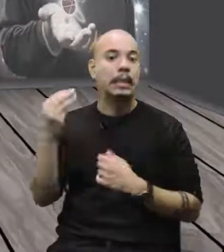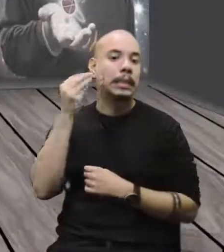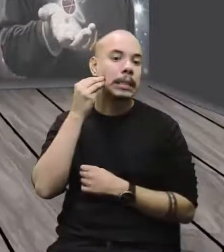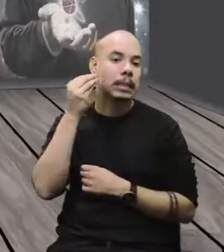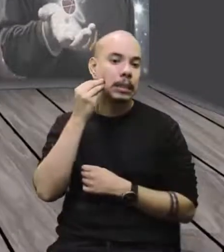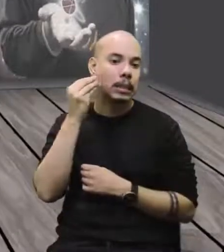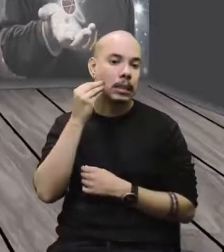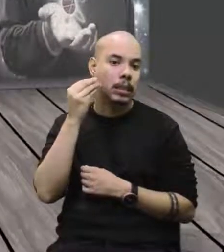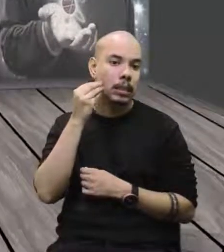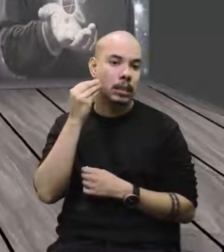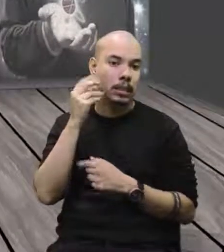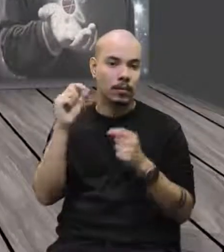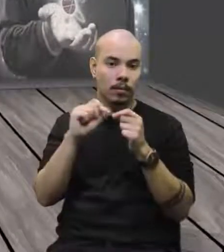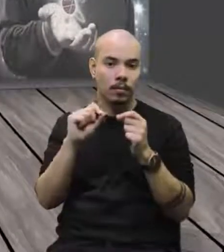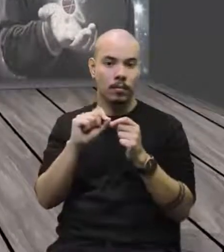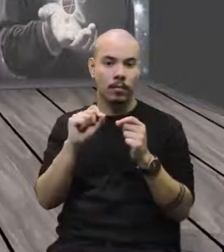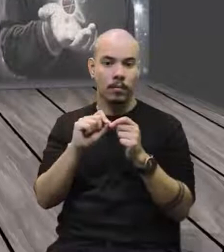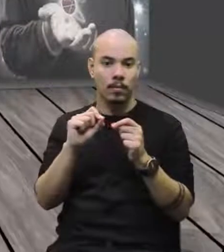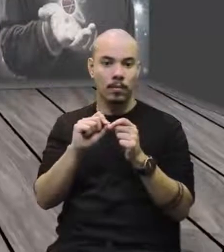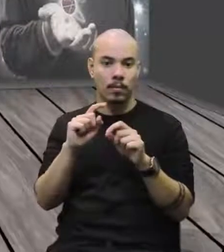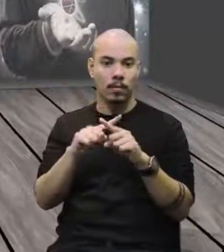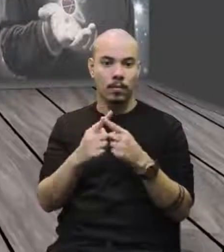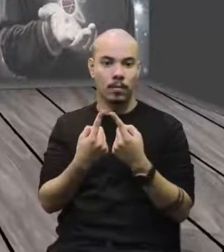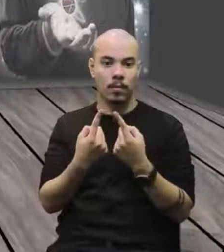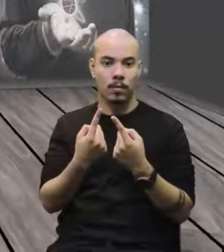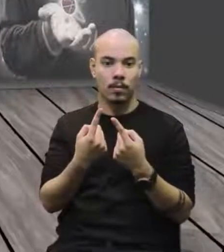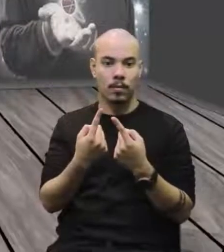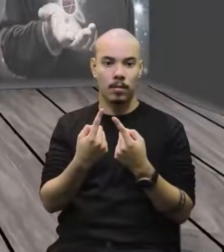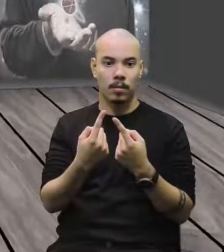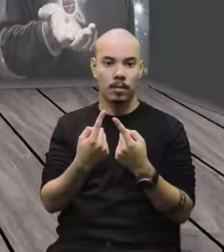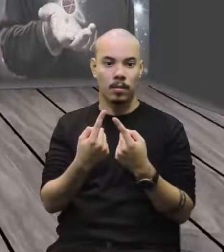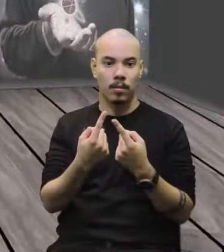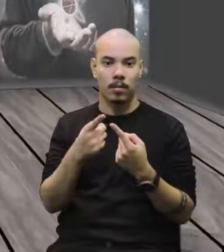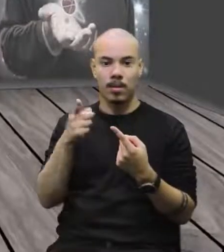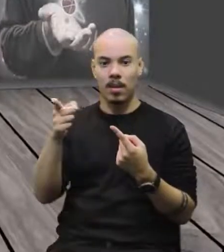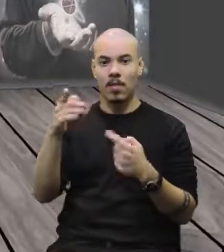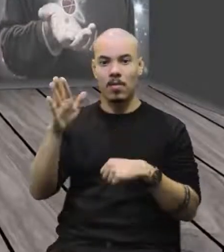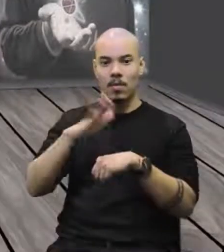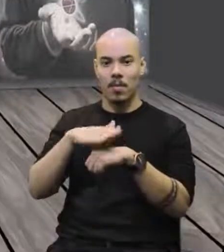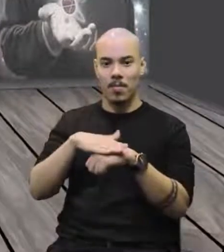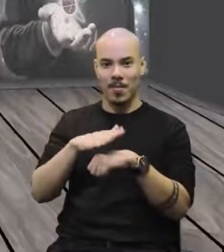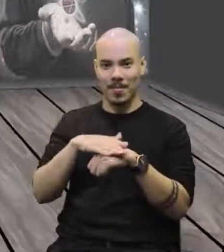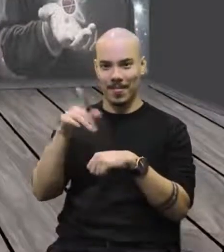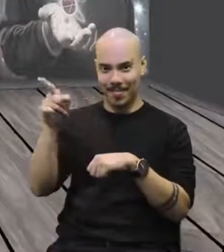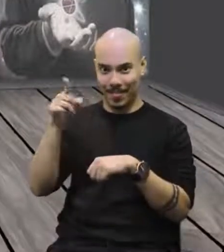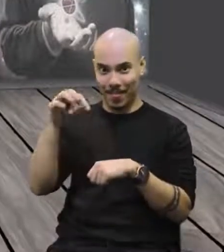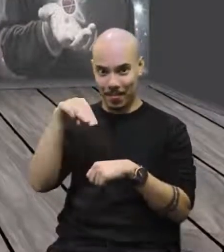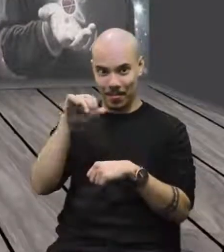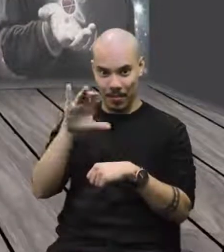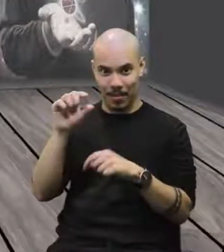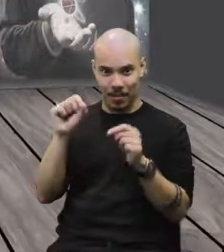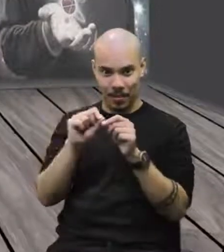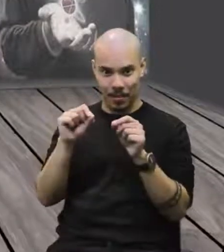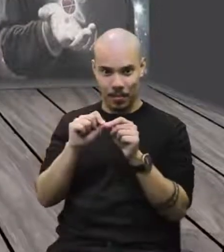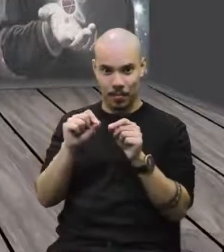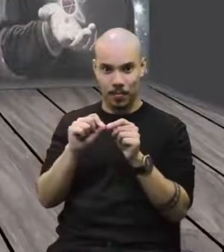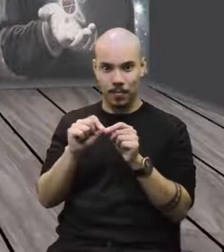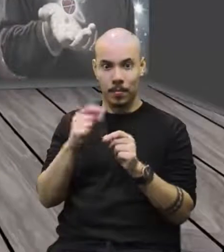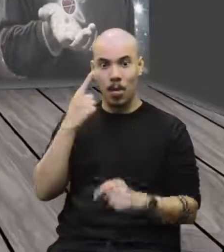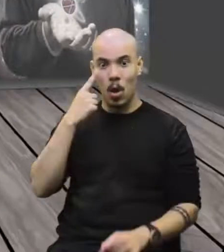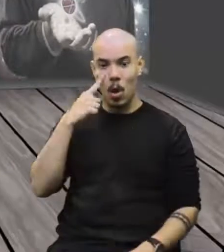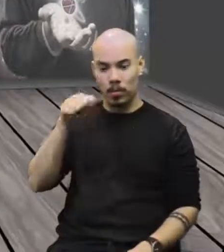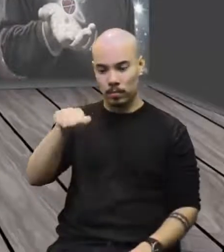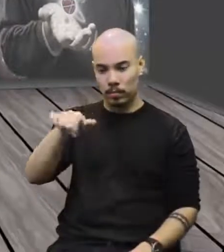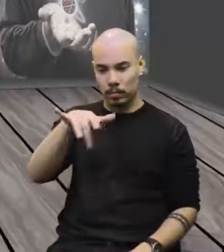isso aí com você. Só que aí tem que ser essa aqui. Pra ser Mas para mim tanto faz, é você que vai pôr. eu que vou fazer, então beleza. Eu estou botando só o